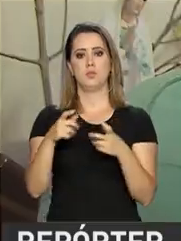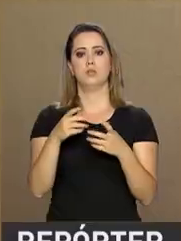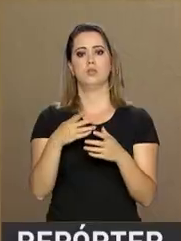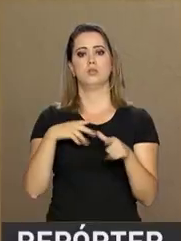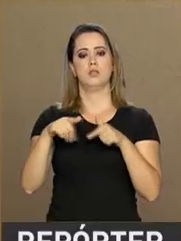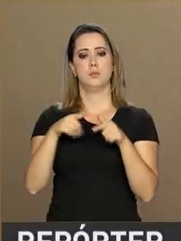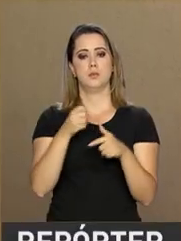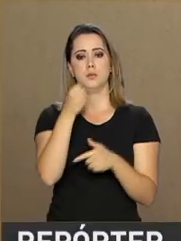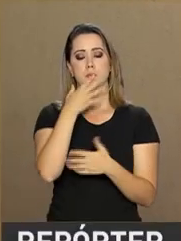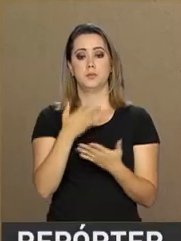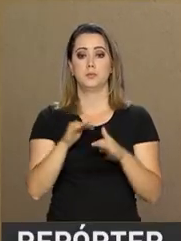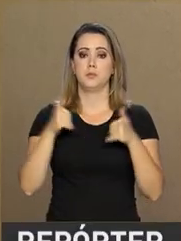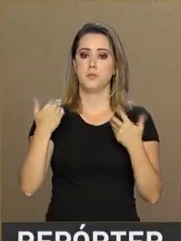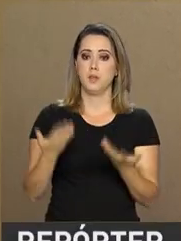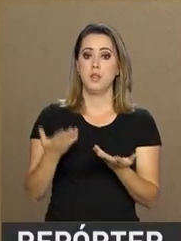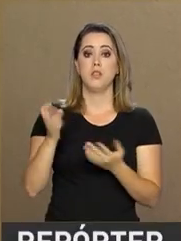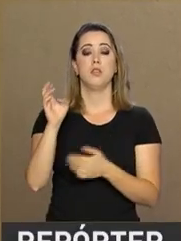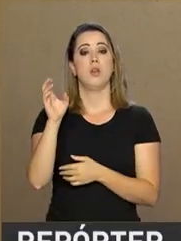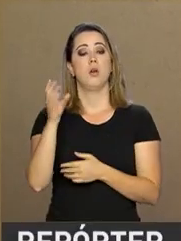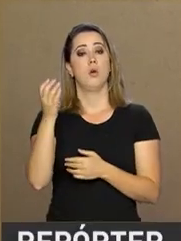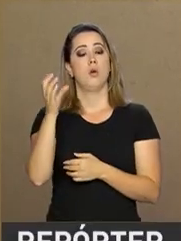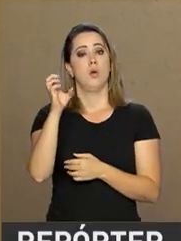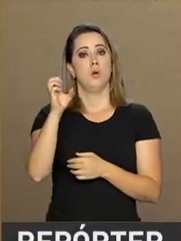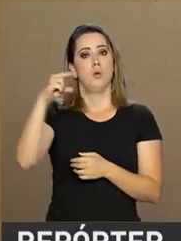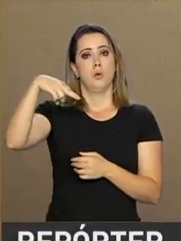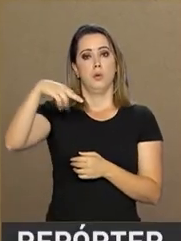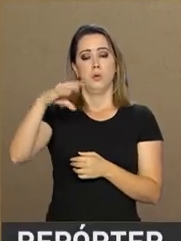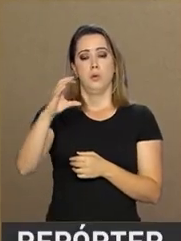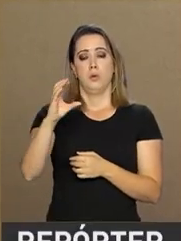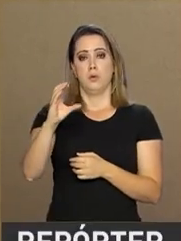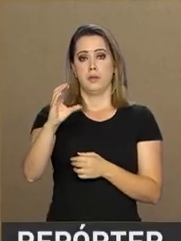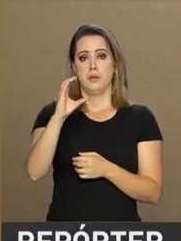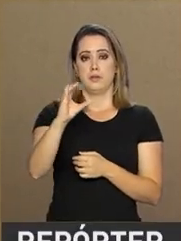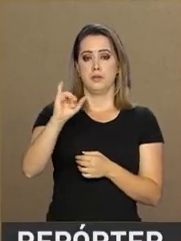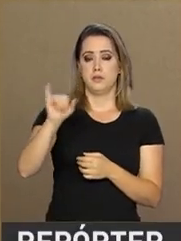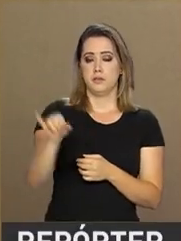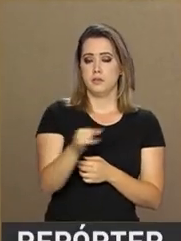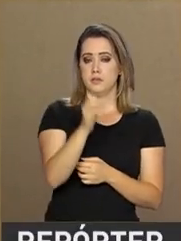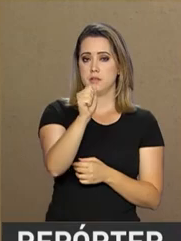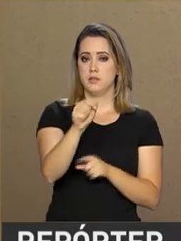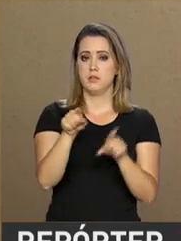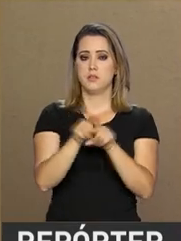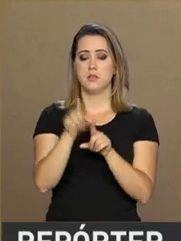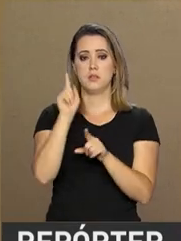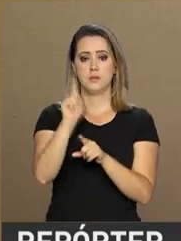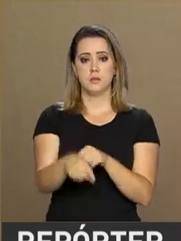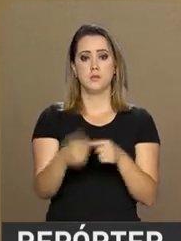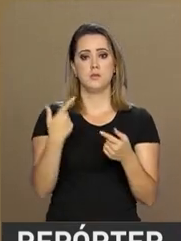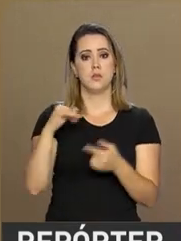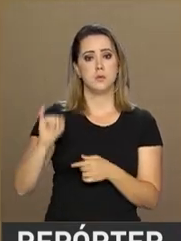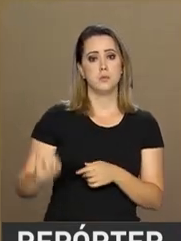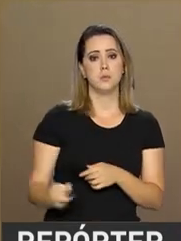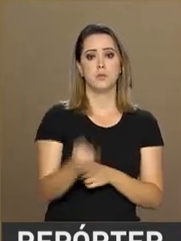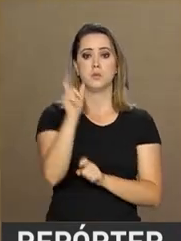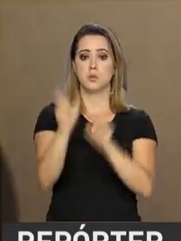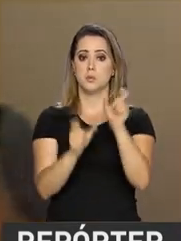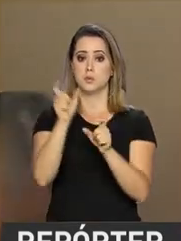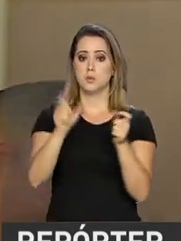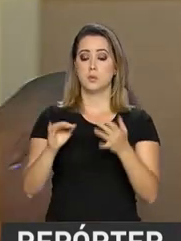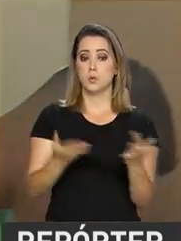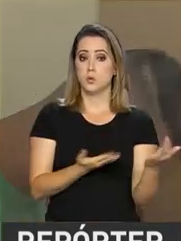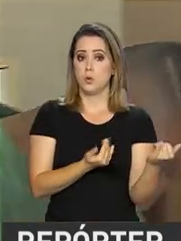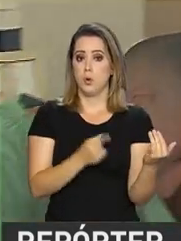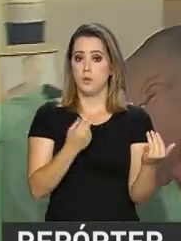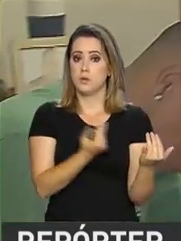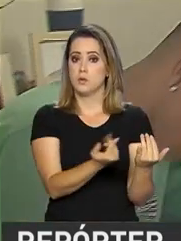bom e enseja o exame nacional para certificação de competência de jovens e adultos é a oportunidade que jovens como